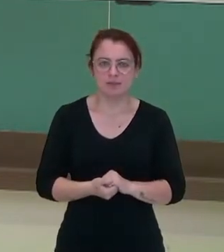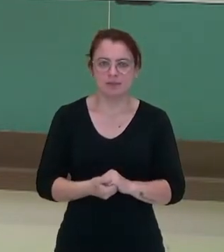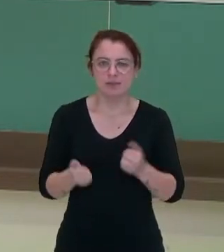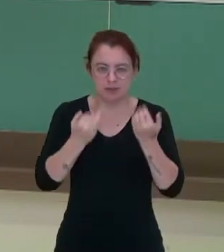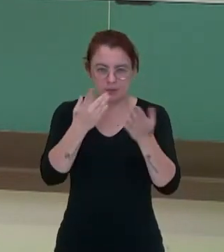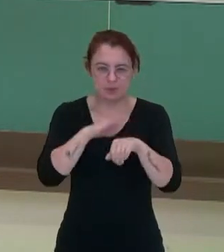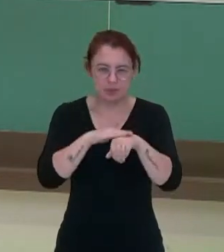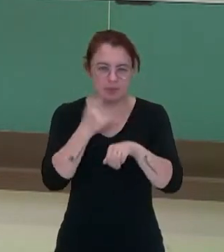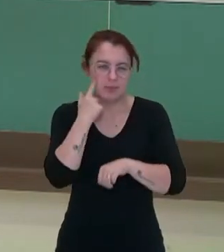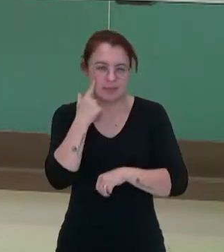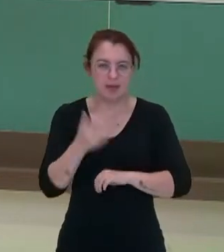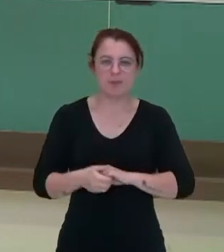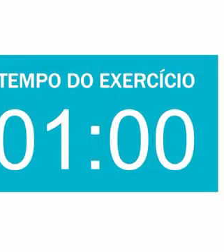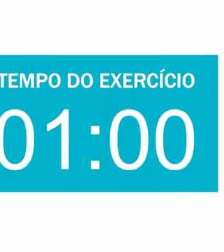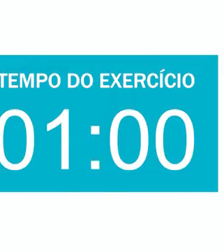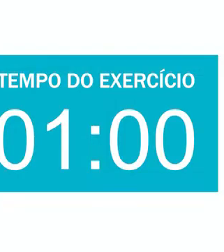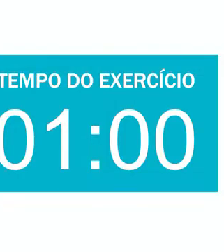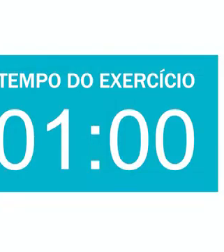pensar e eu já retorno.